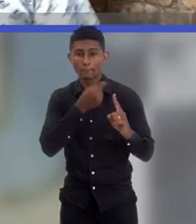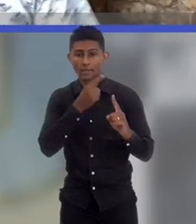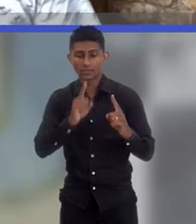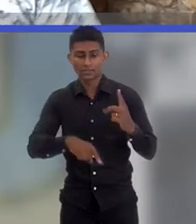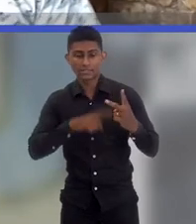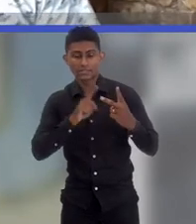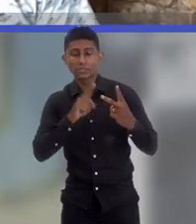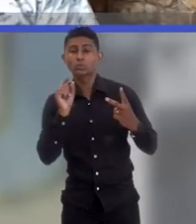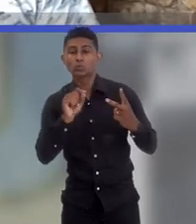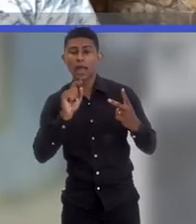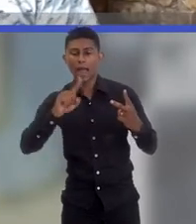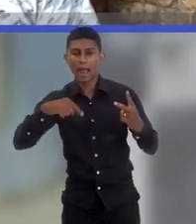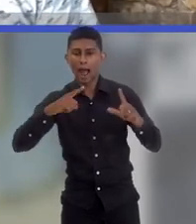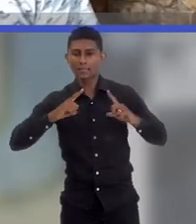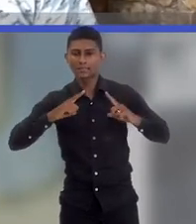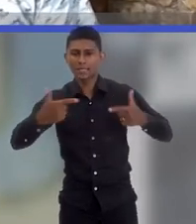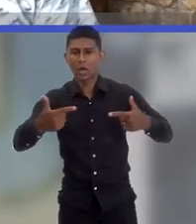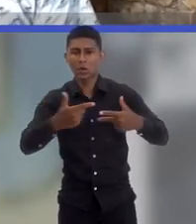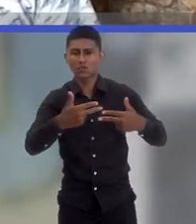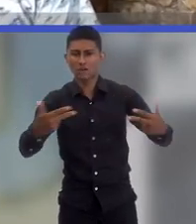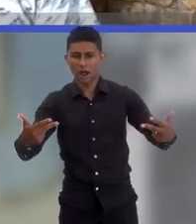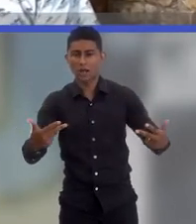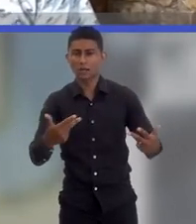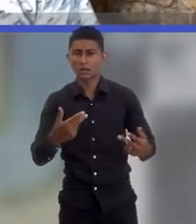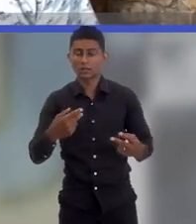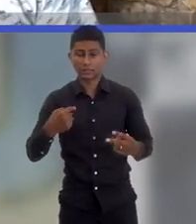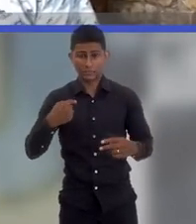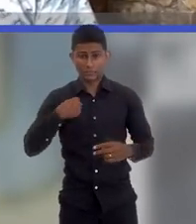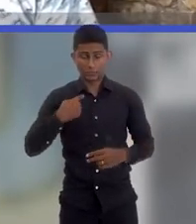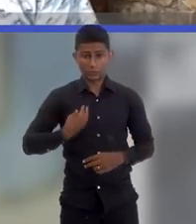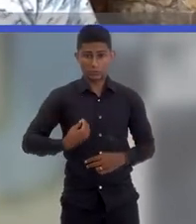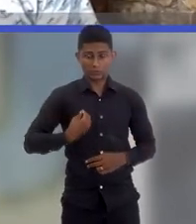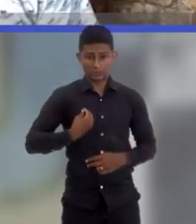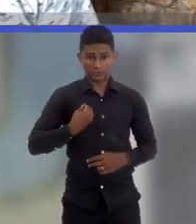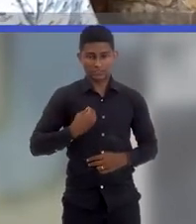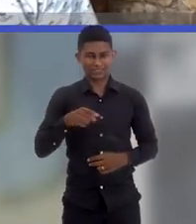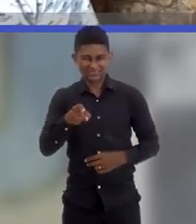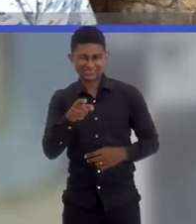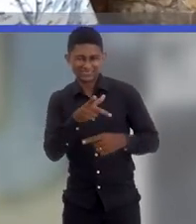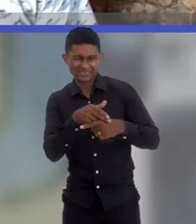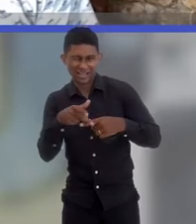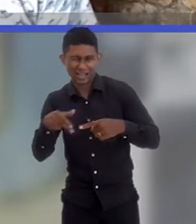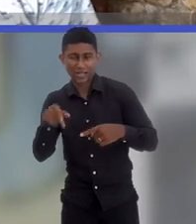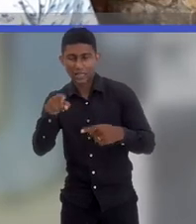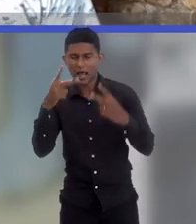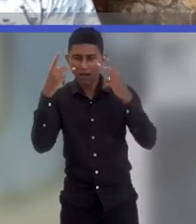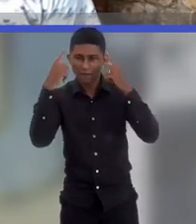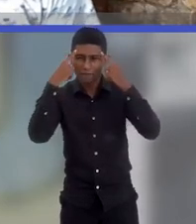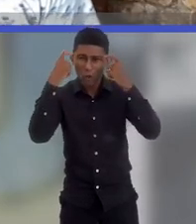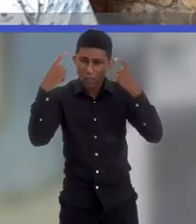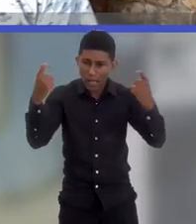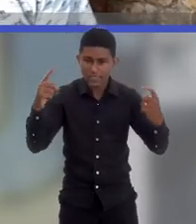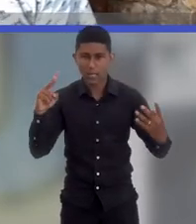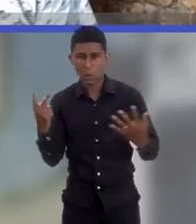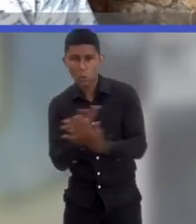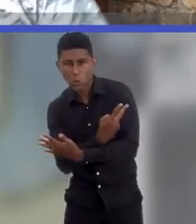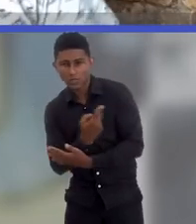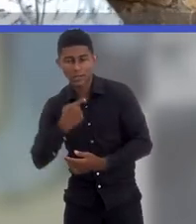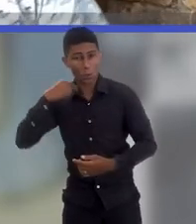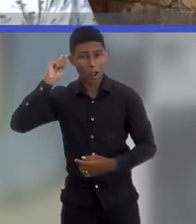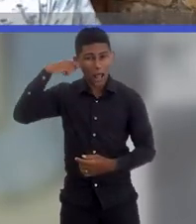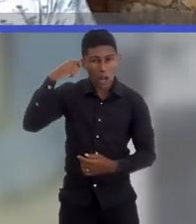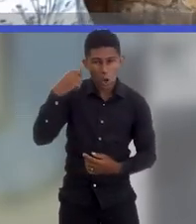é drama, ação. Eu vou passar por uma situação super difícil, violenta na série. Vai ser uma